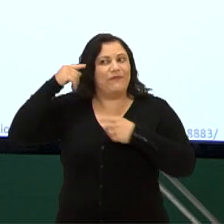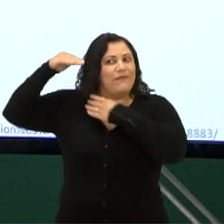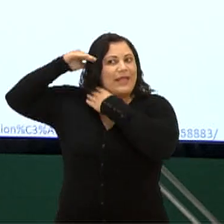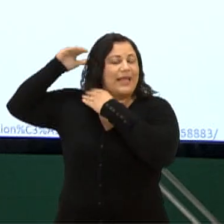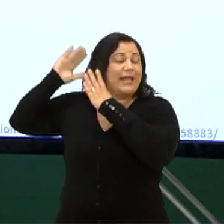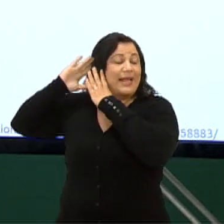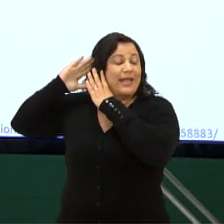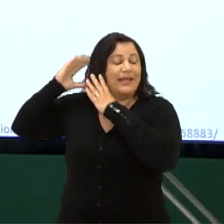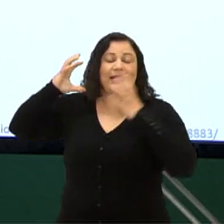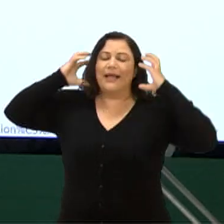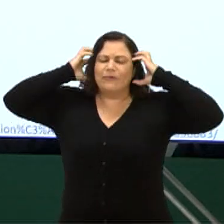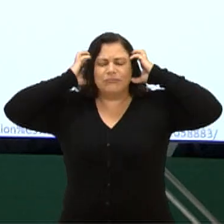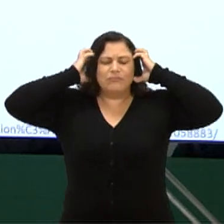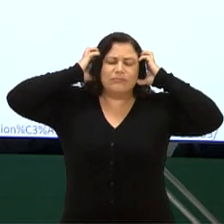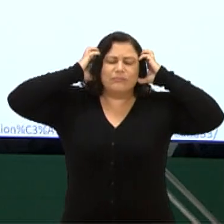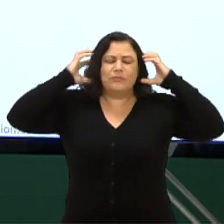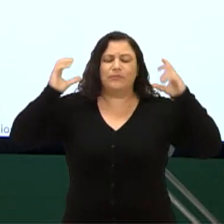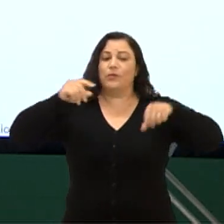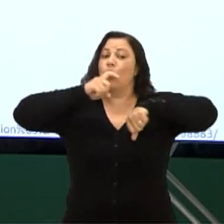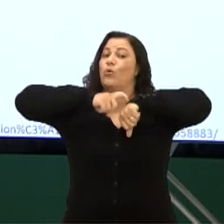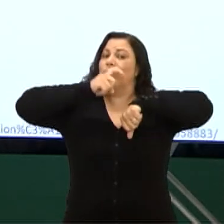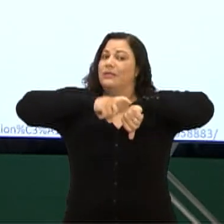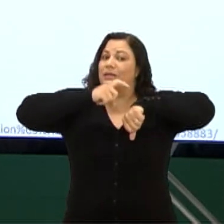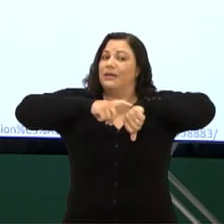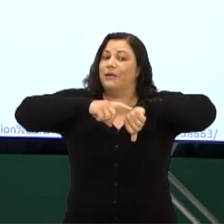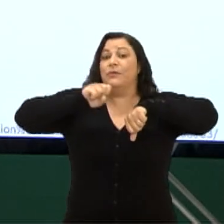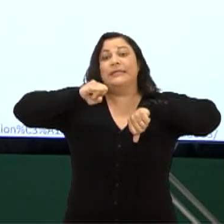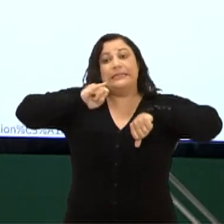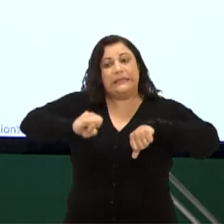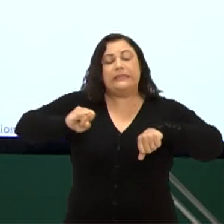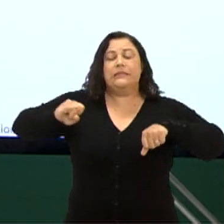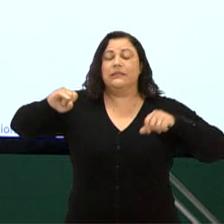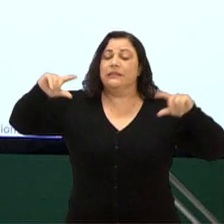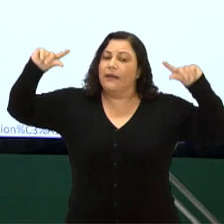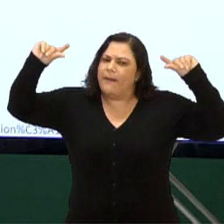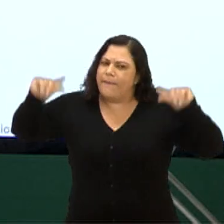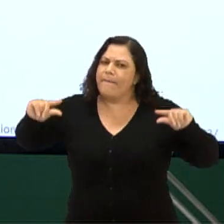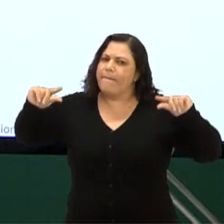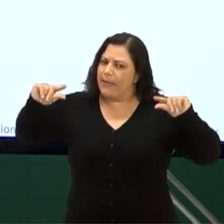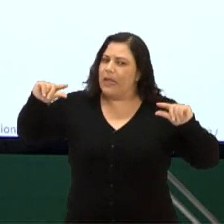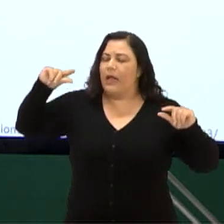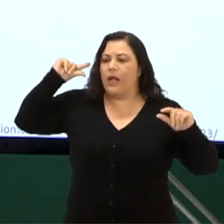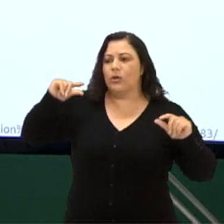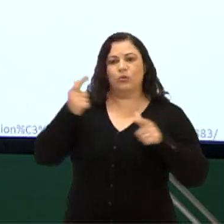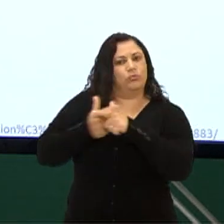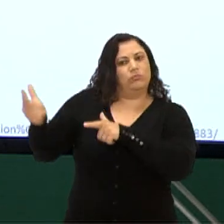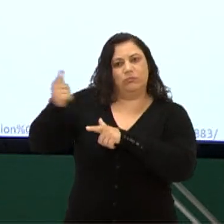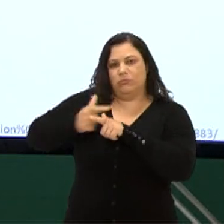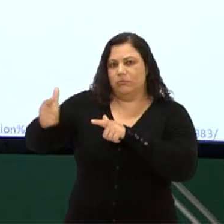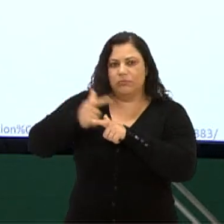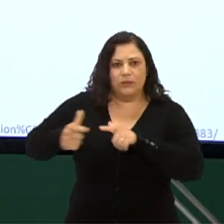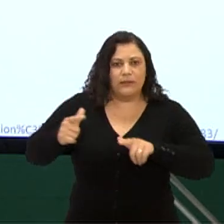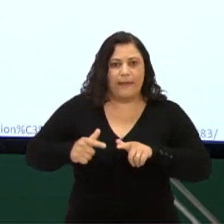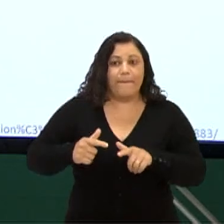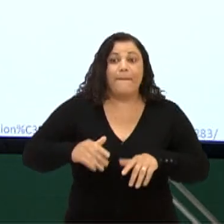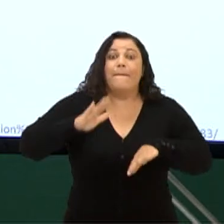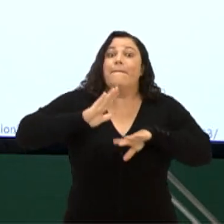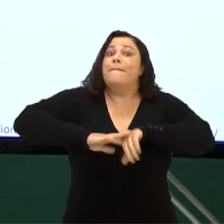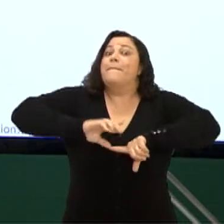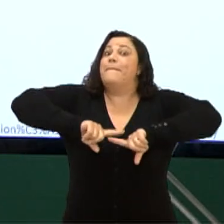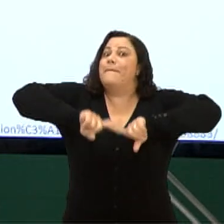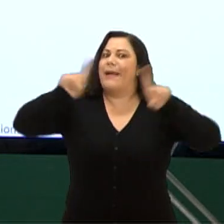o volume da música. Se o volume estiver baixo, até não tem tanto problema. Porém, muito